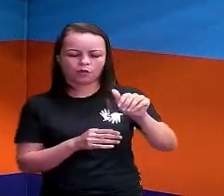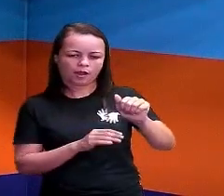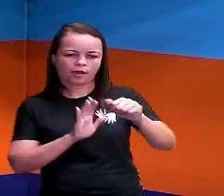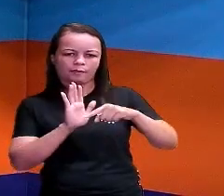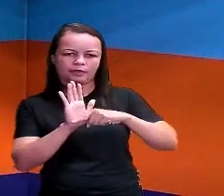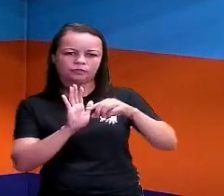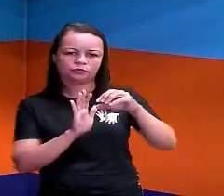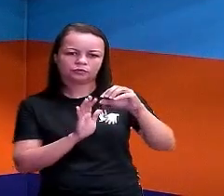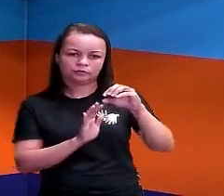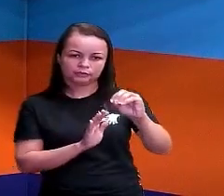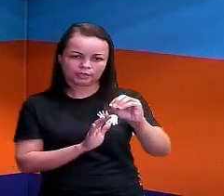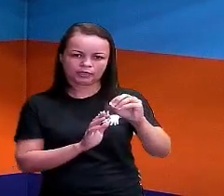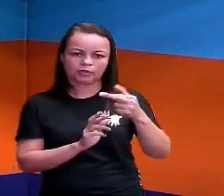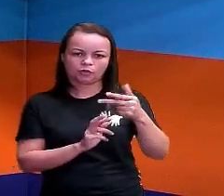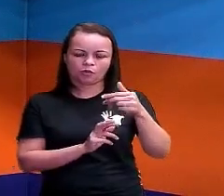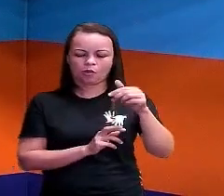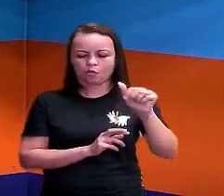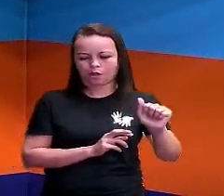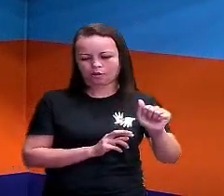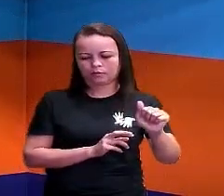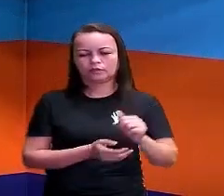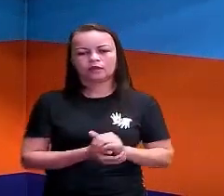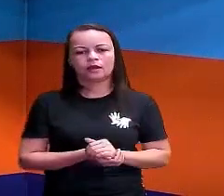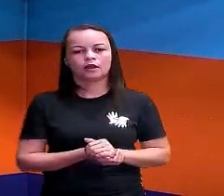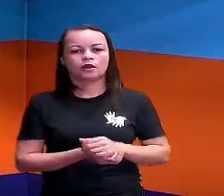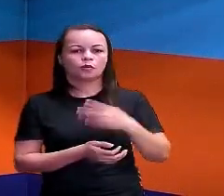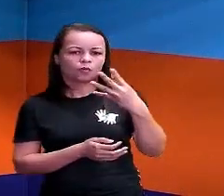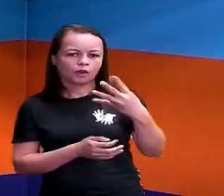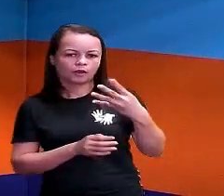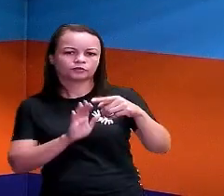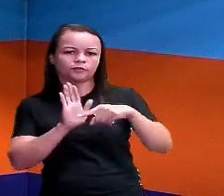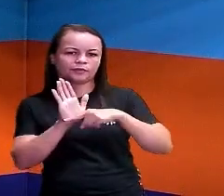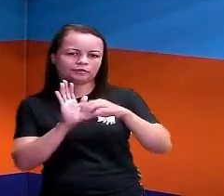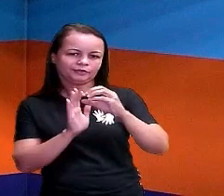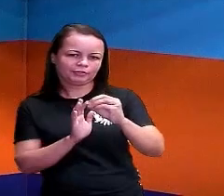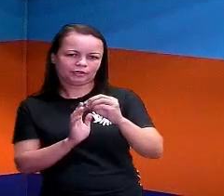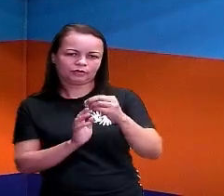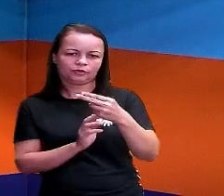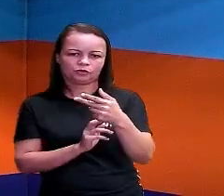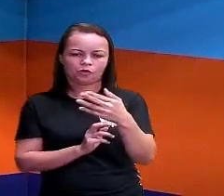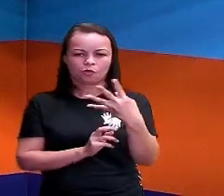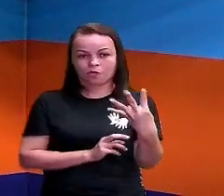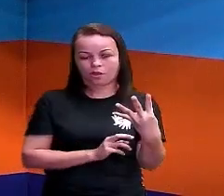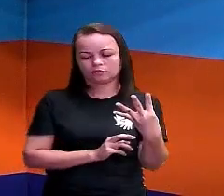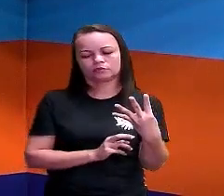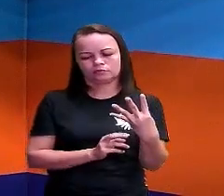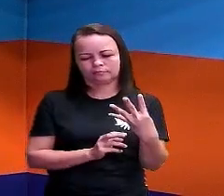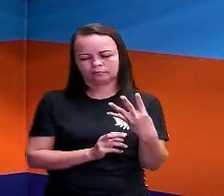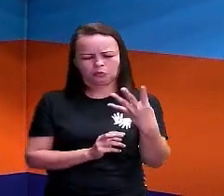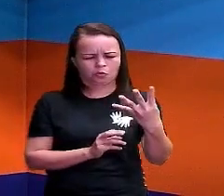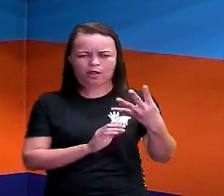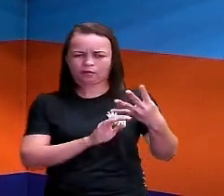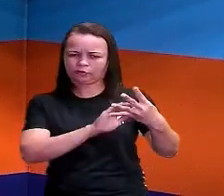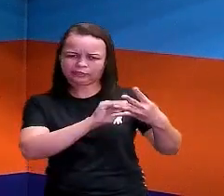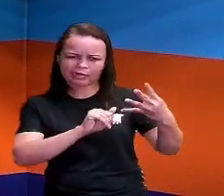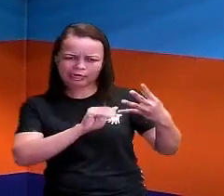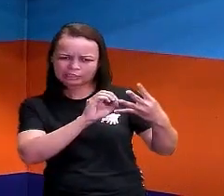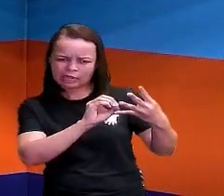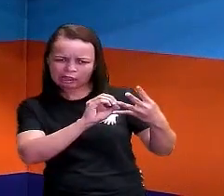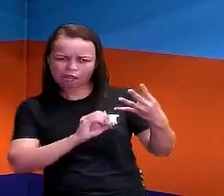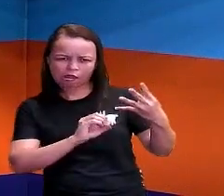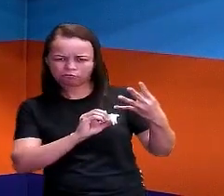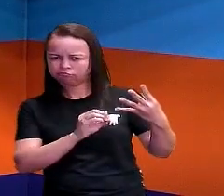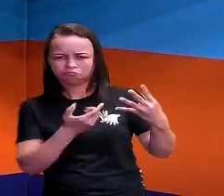é o próprio A. 4 menos zero, 4. Eu não tirei nada desse 4, porque eu não tinha nada para retirar,